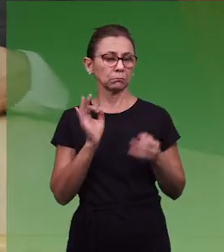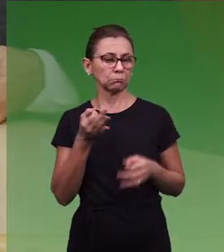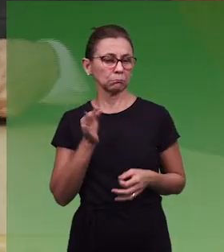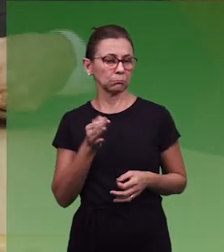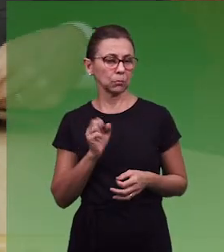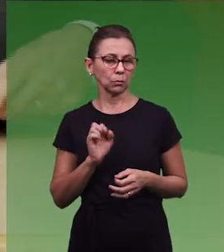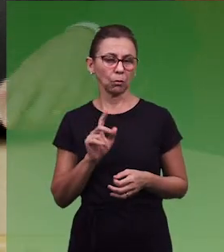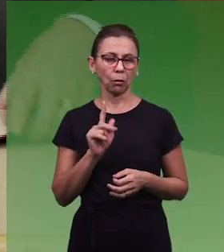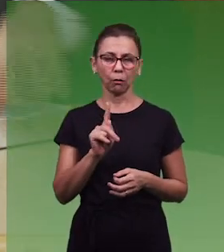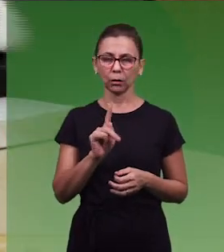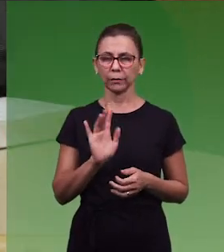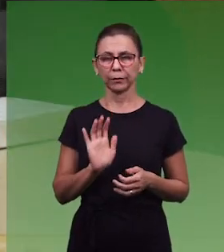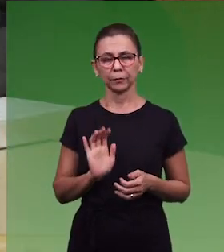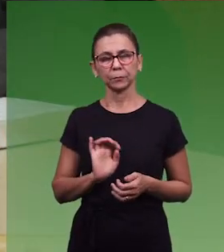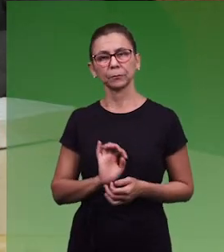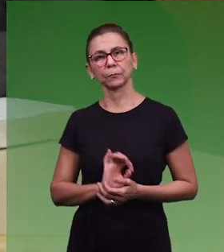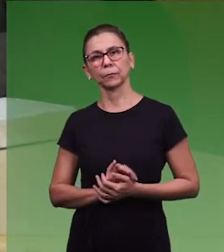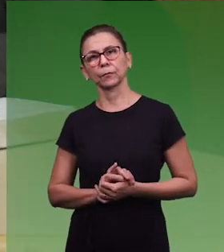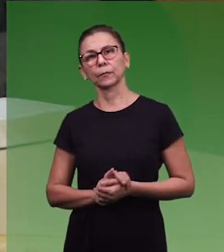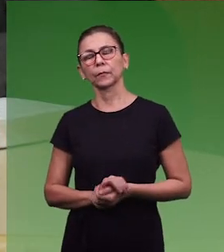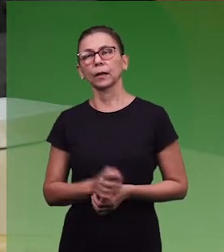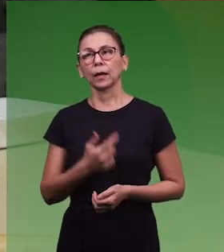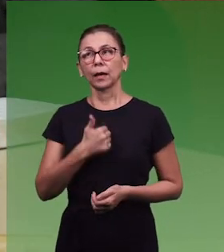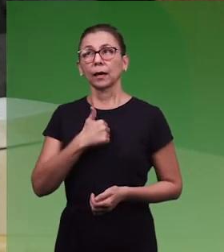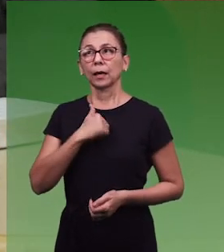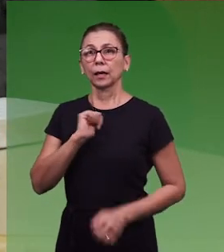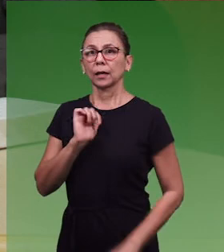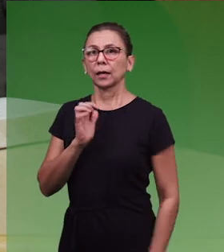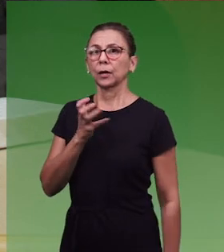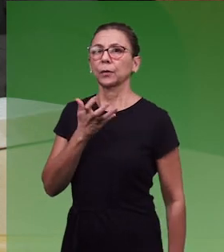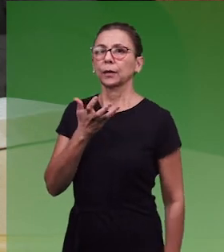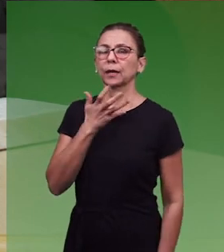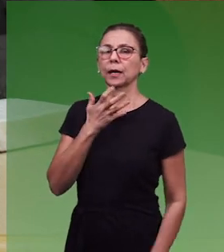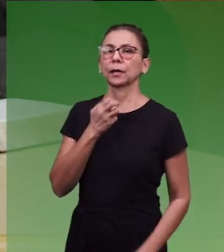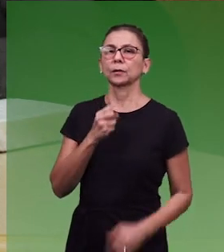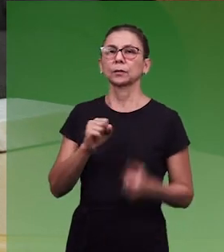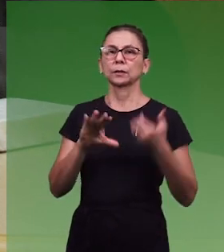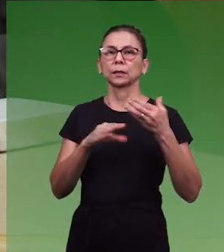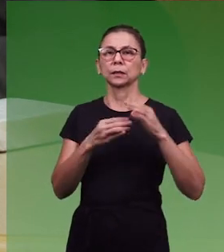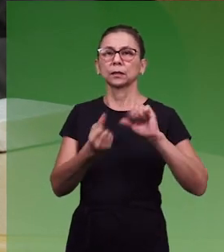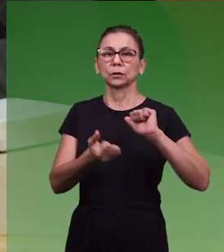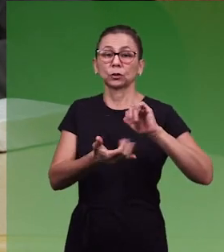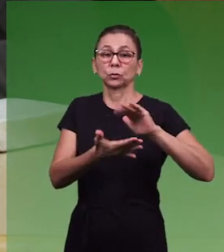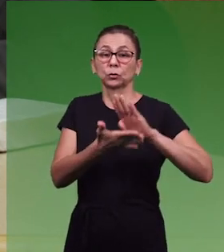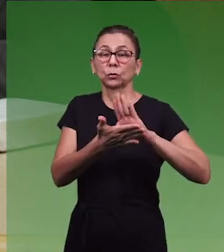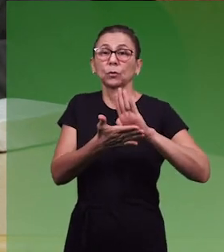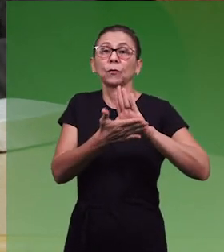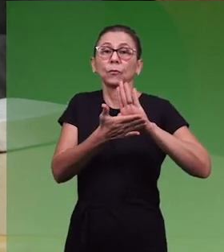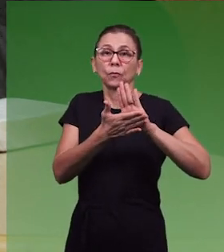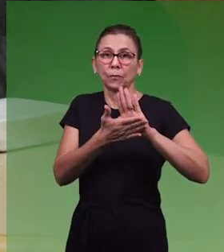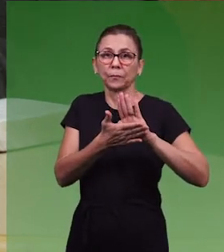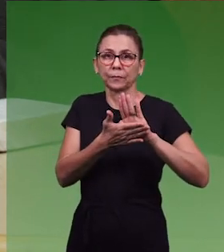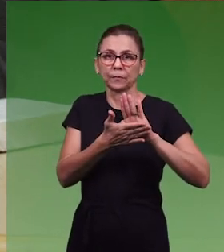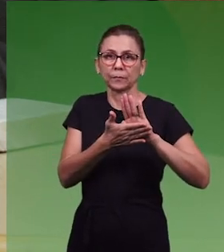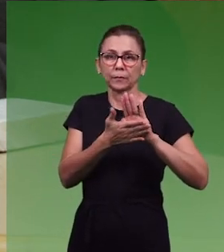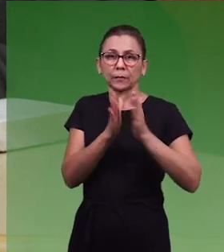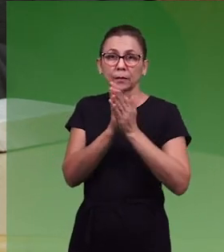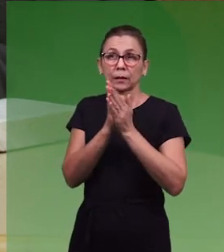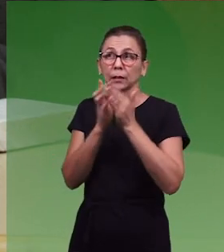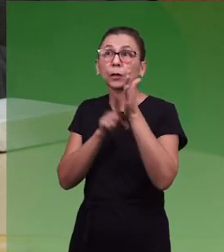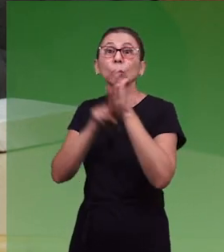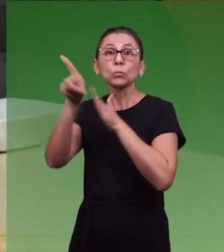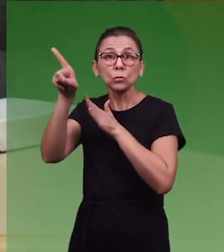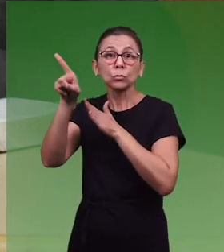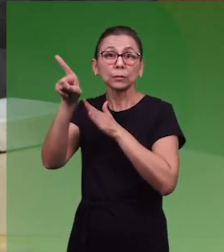certo. E se o senhor falar assim, eu quero que cante o hino tal, na consulta, hein? O senhor pode mudar na